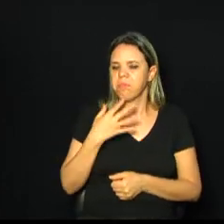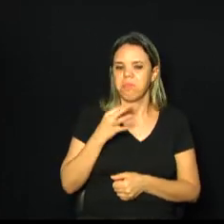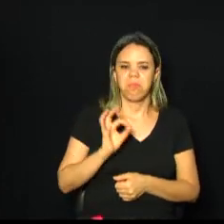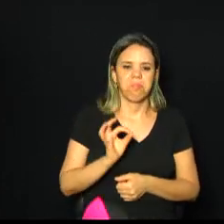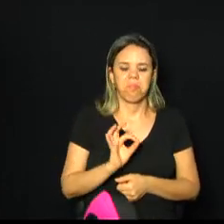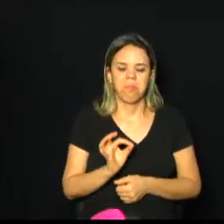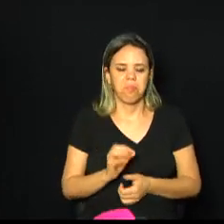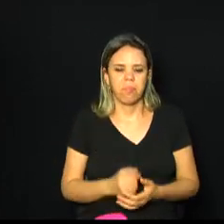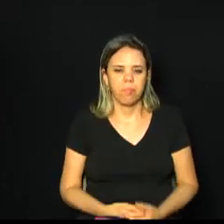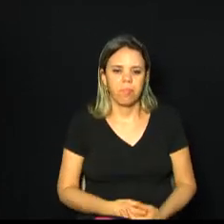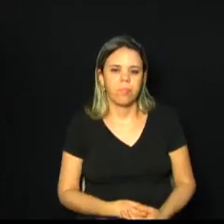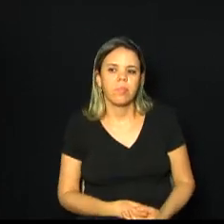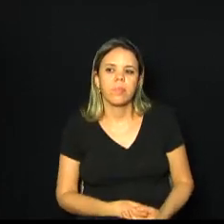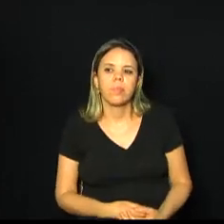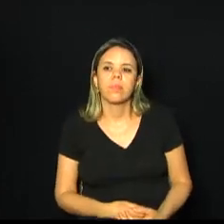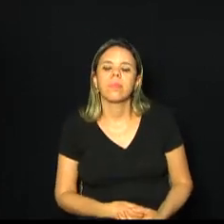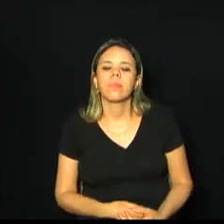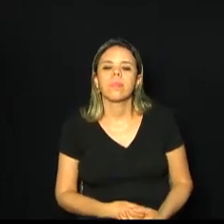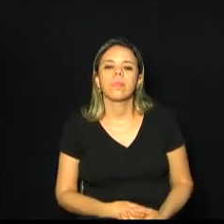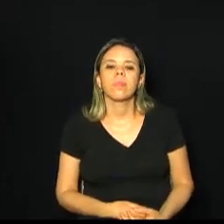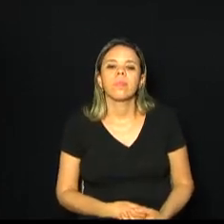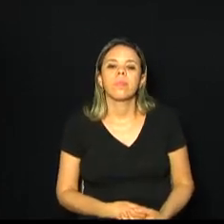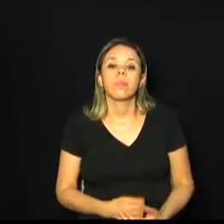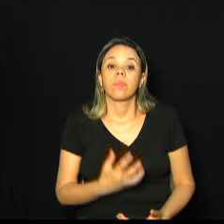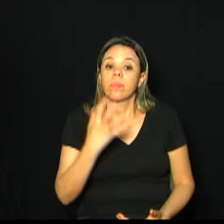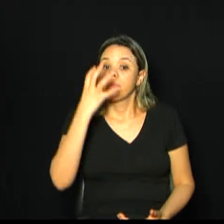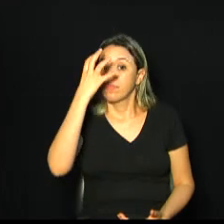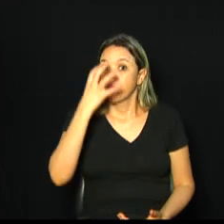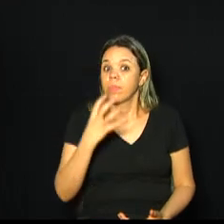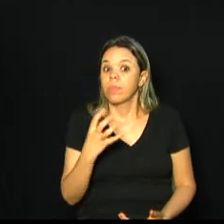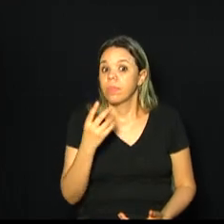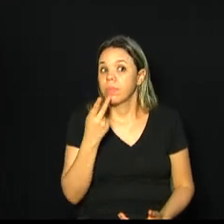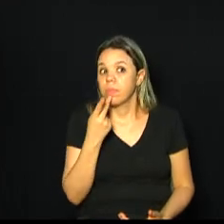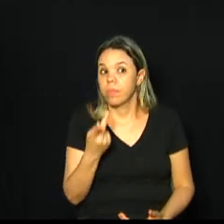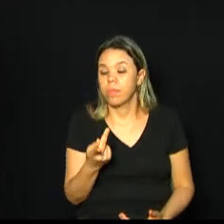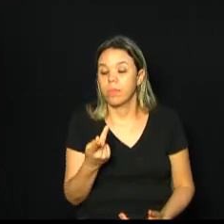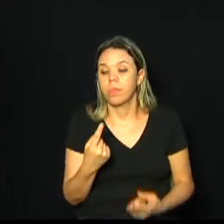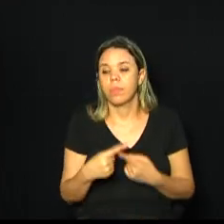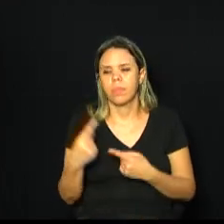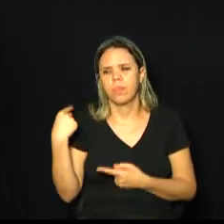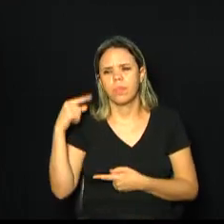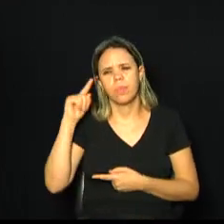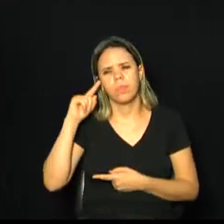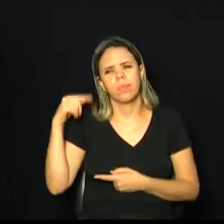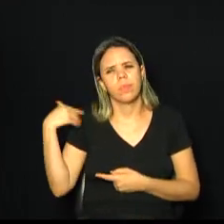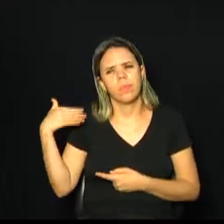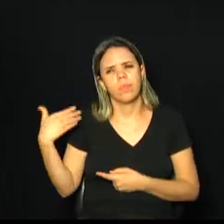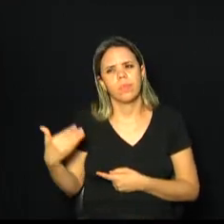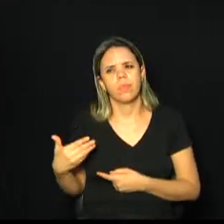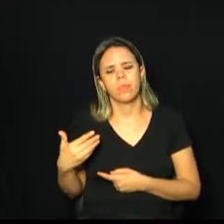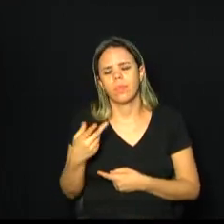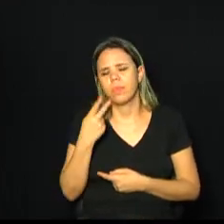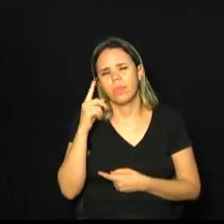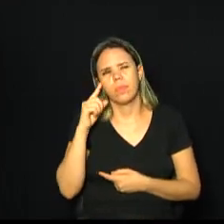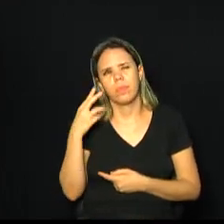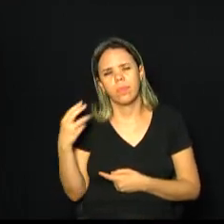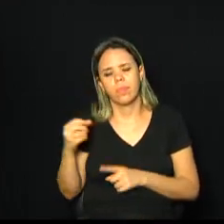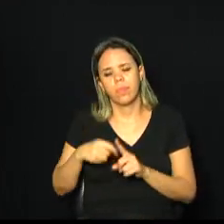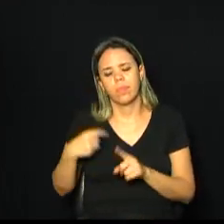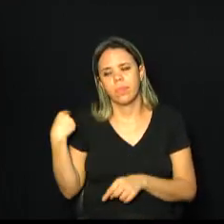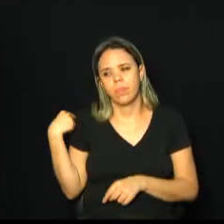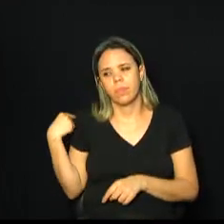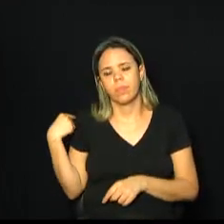comunidade. E vou falar uma coisa mais séria. Até poucos dias, estou dizendo até dia 30 do mês